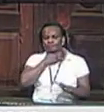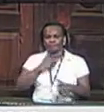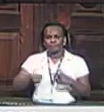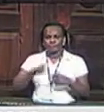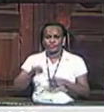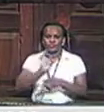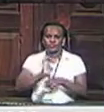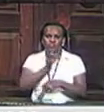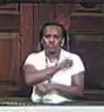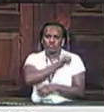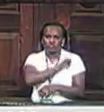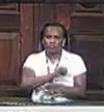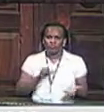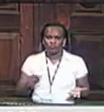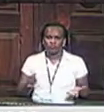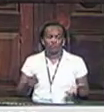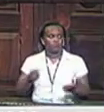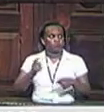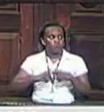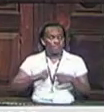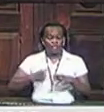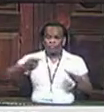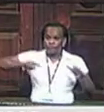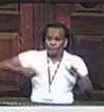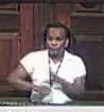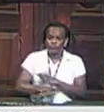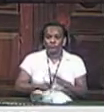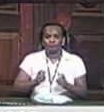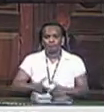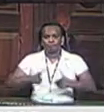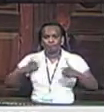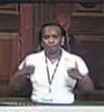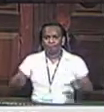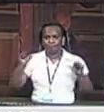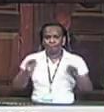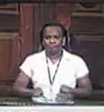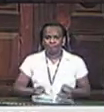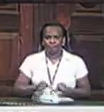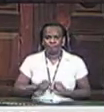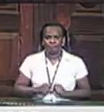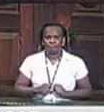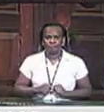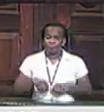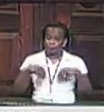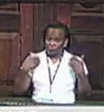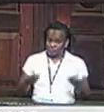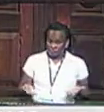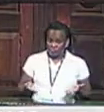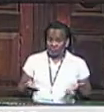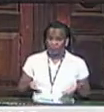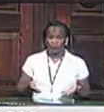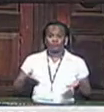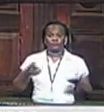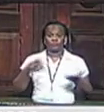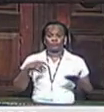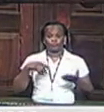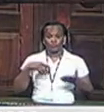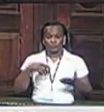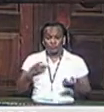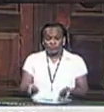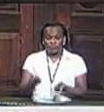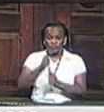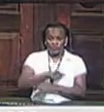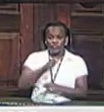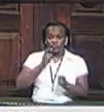de Janeiro, onde o buraco da Previdência é só mais um componente. Então, enfrentemos